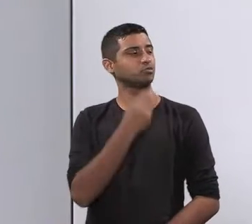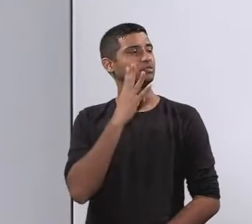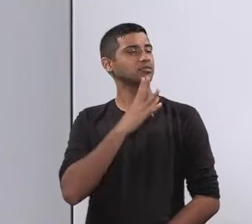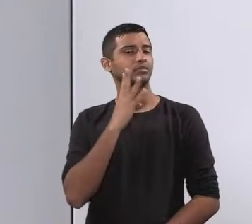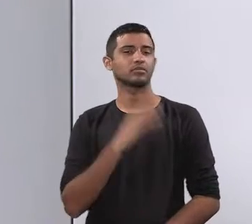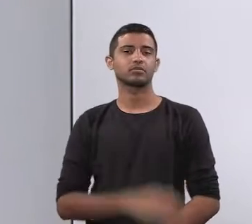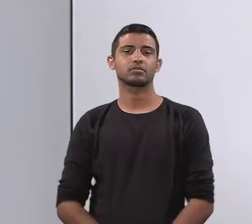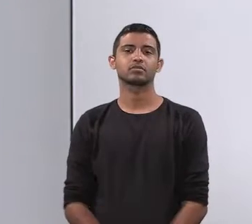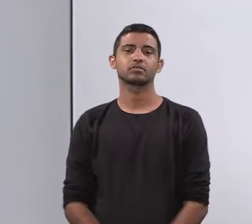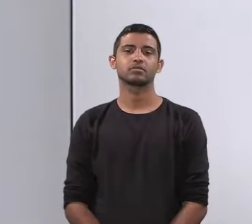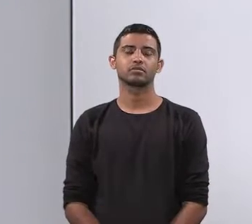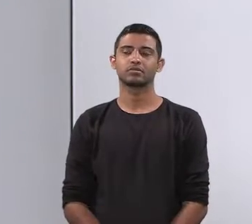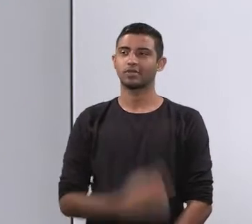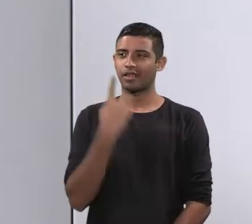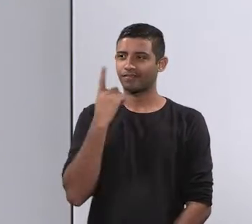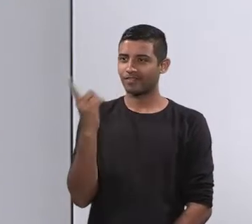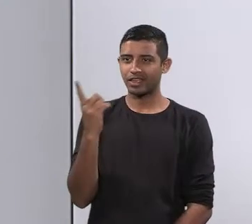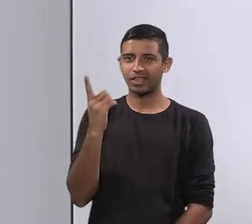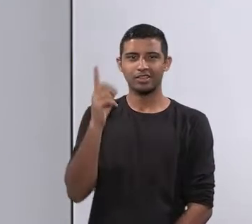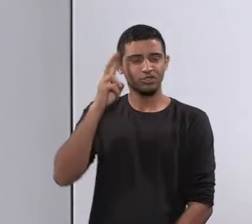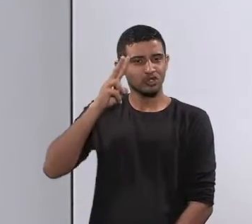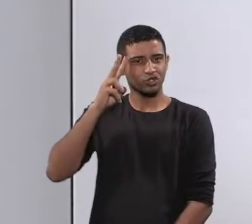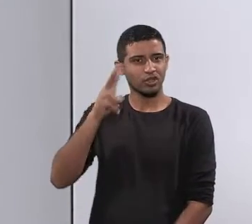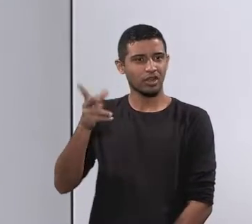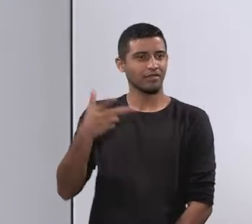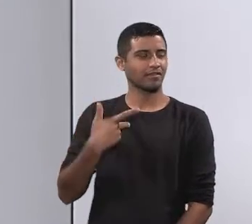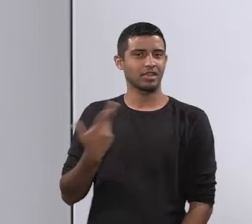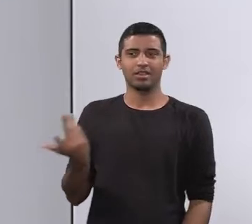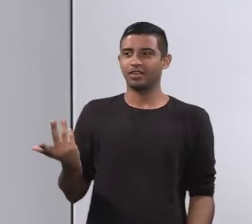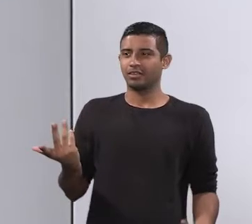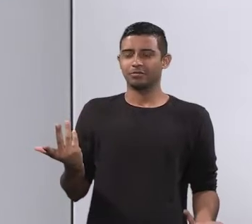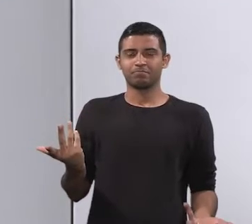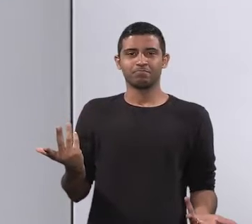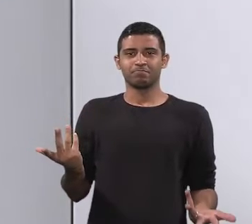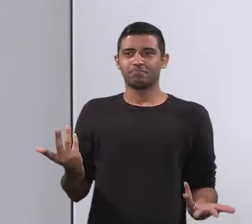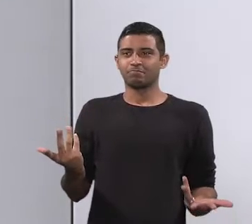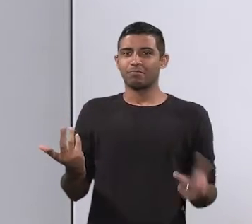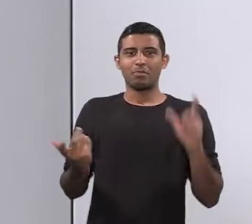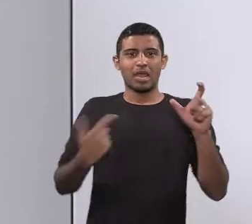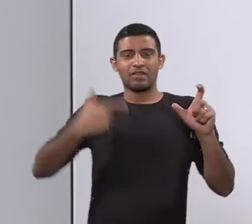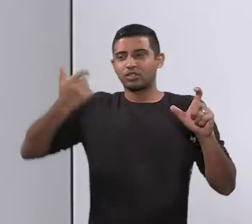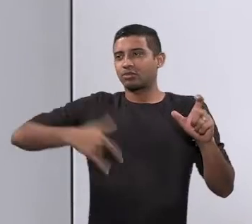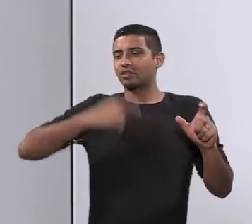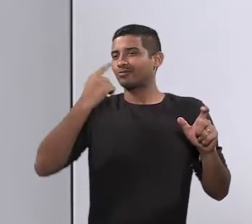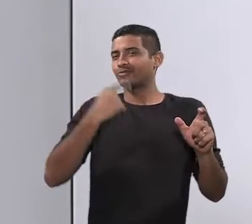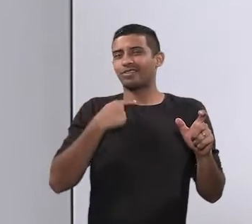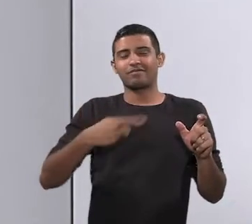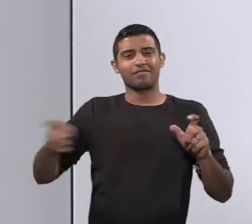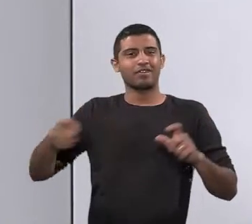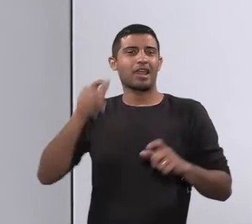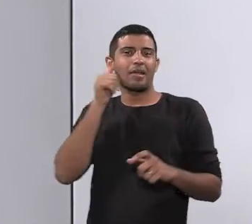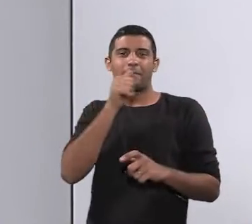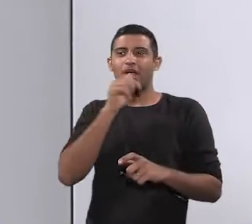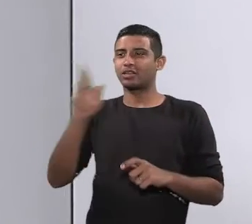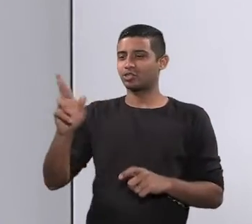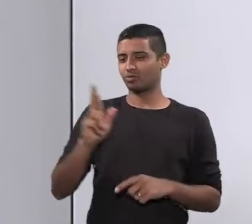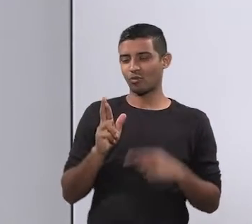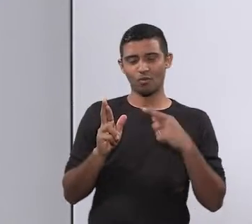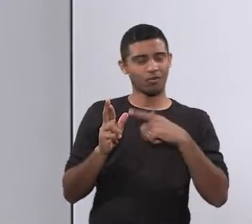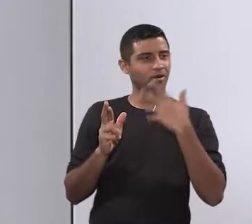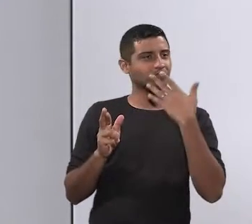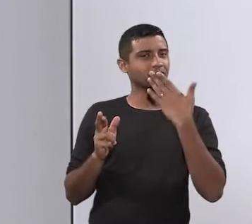legal. Essa situação é impagável. Claro. Receber um feedback desse tipo